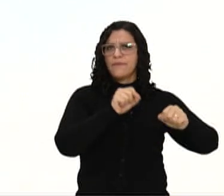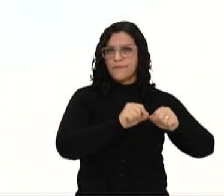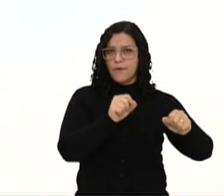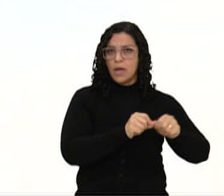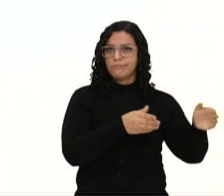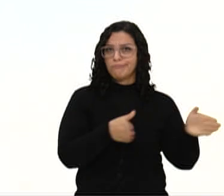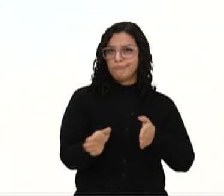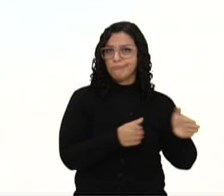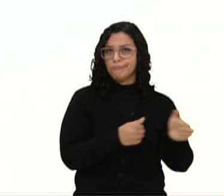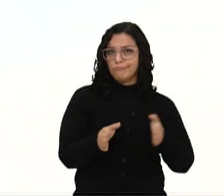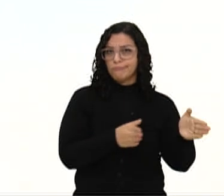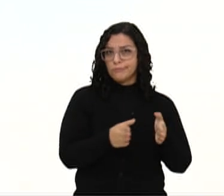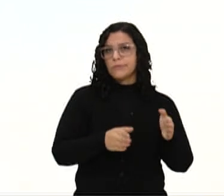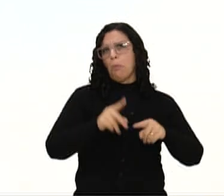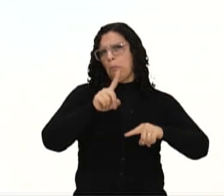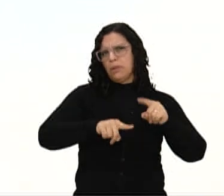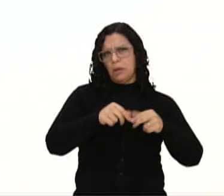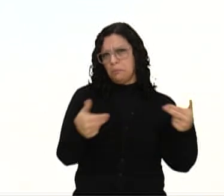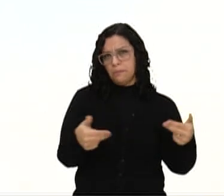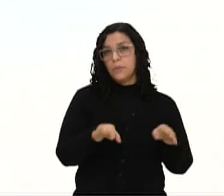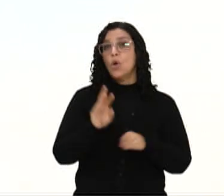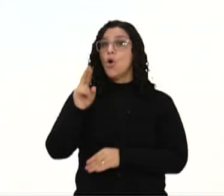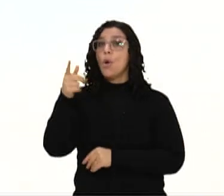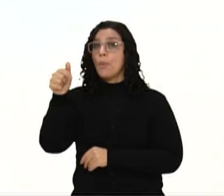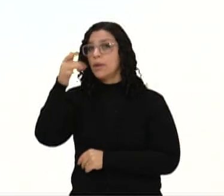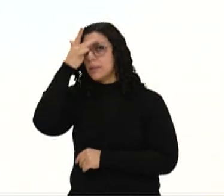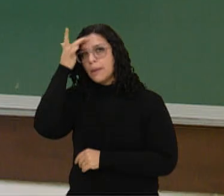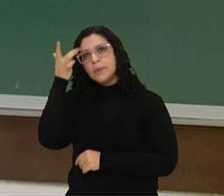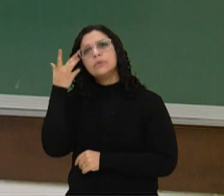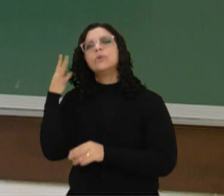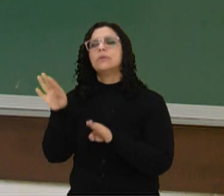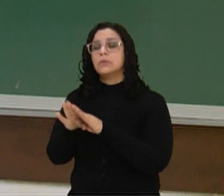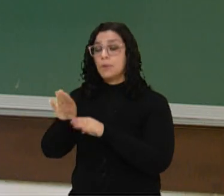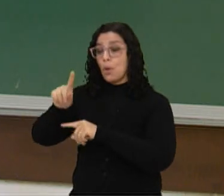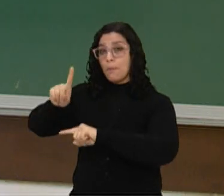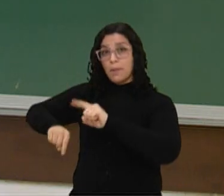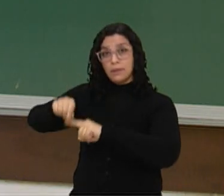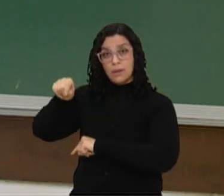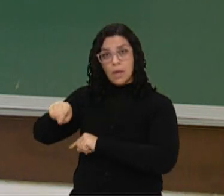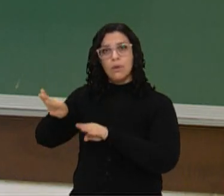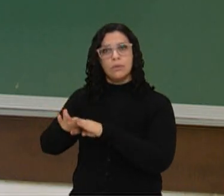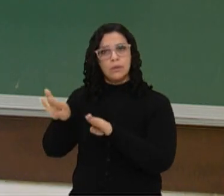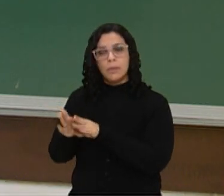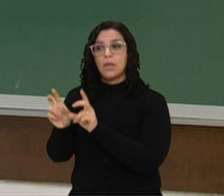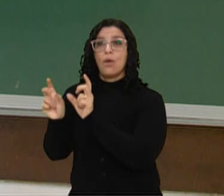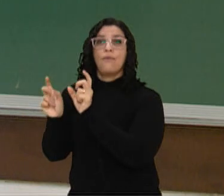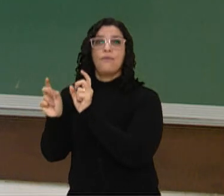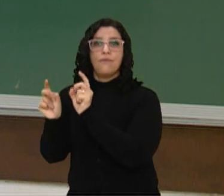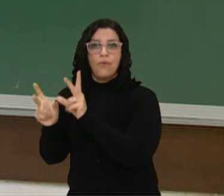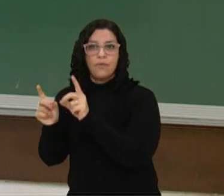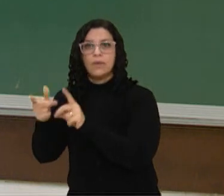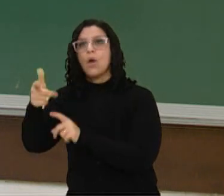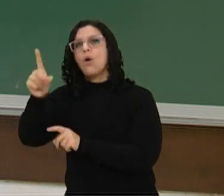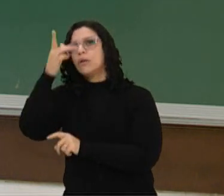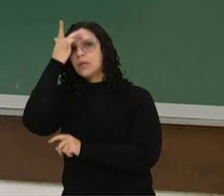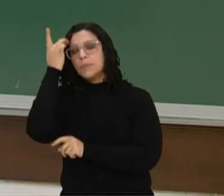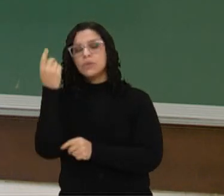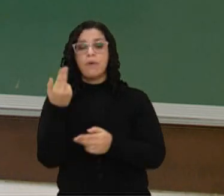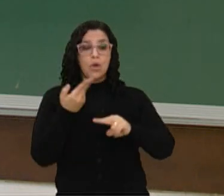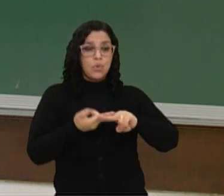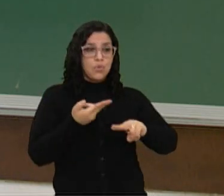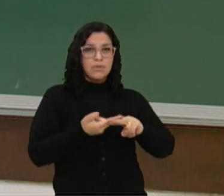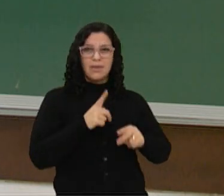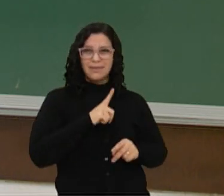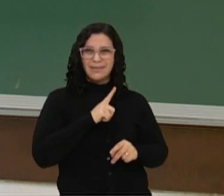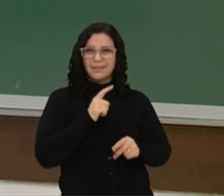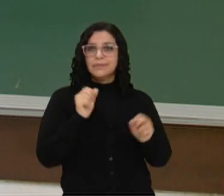depois fazer um outro produto, ou que pode ser o próprio produto que vai ser depois vendido, consumido por nós como